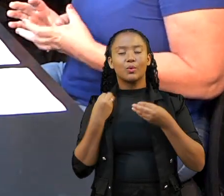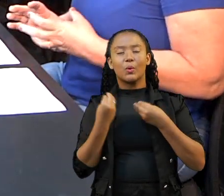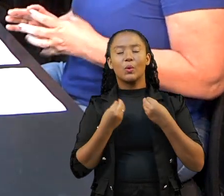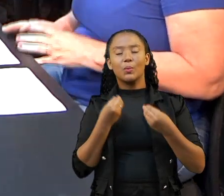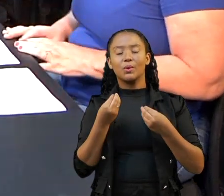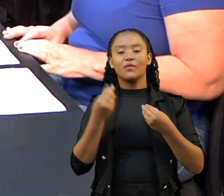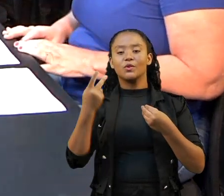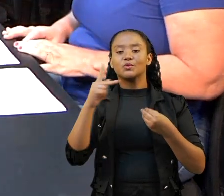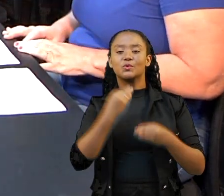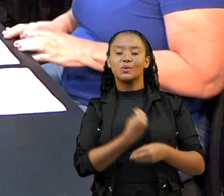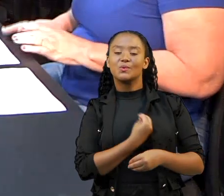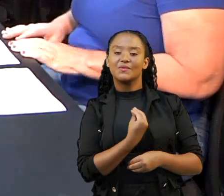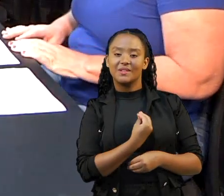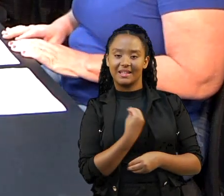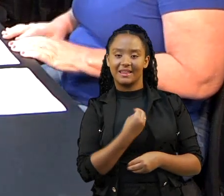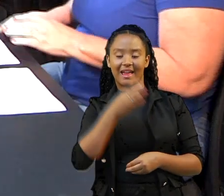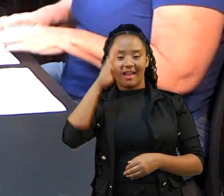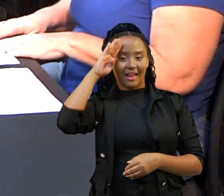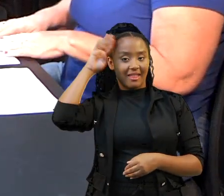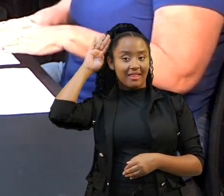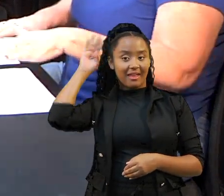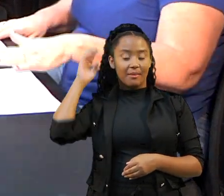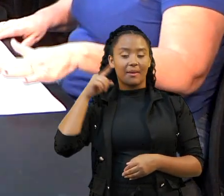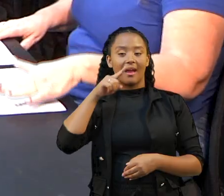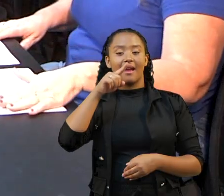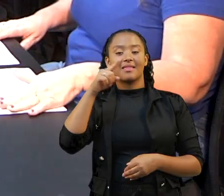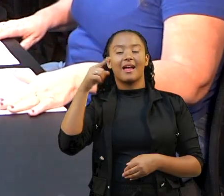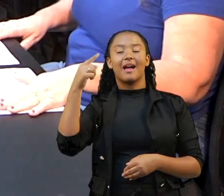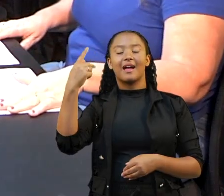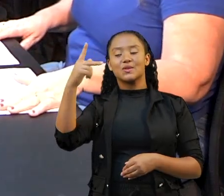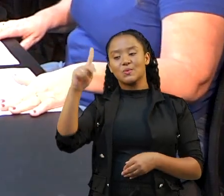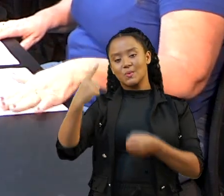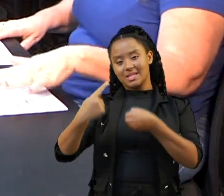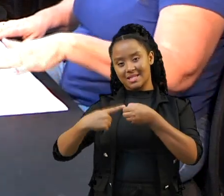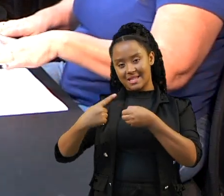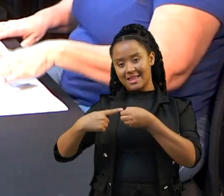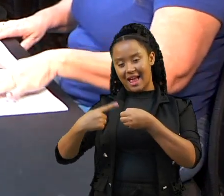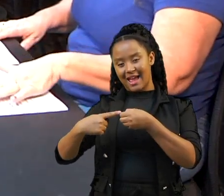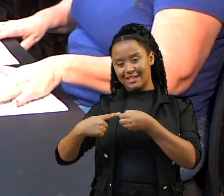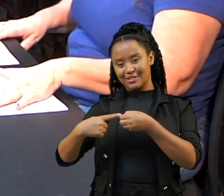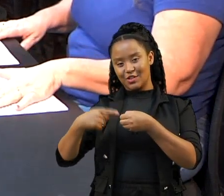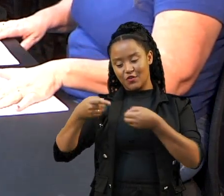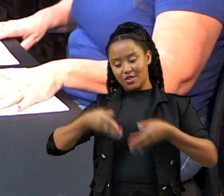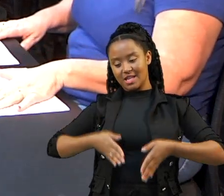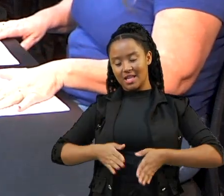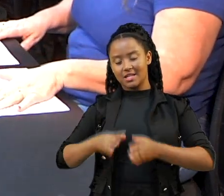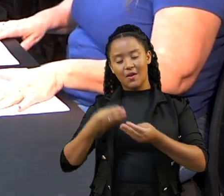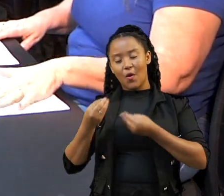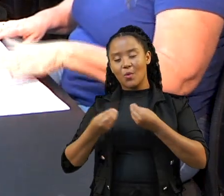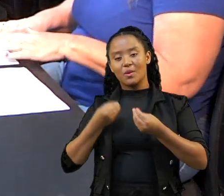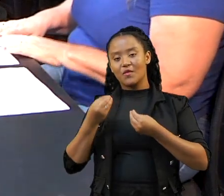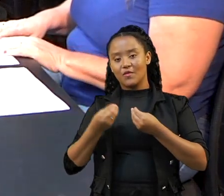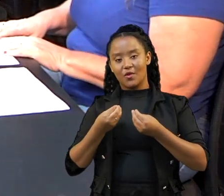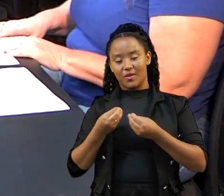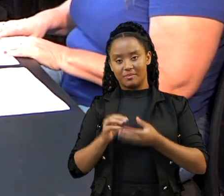foi a sua vida acadêmica lá na sua cidade, no interior de Belém, do